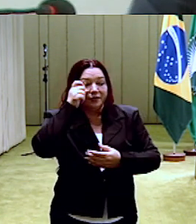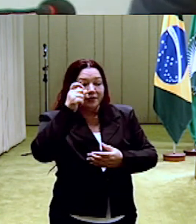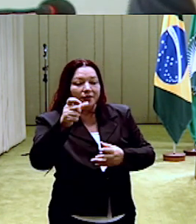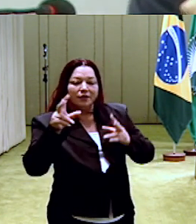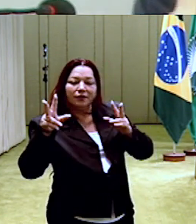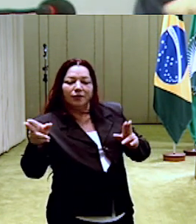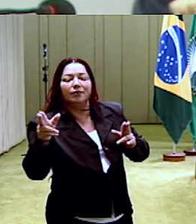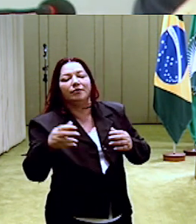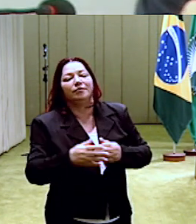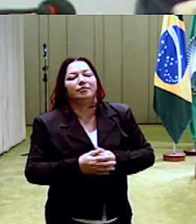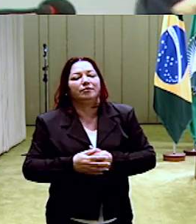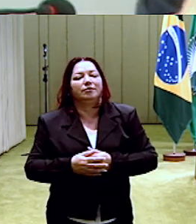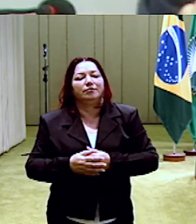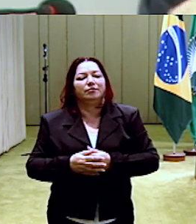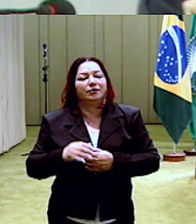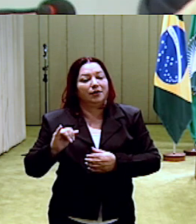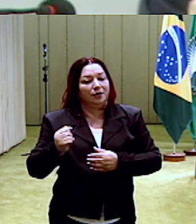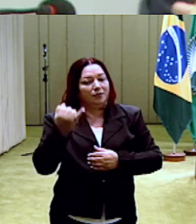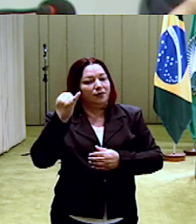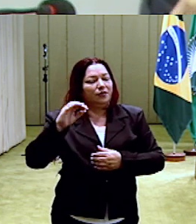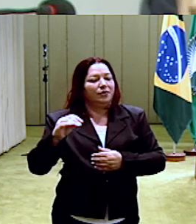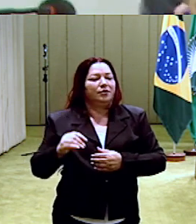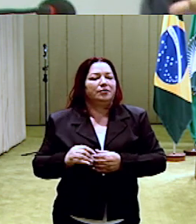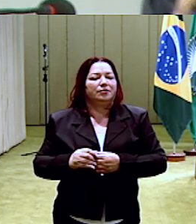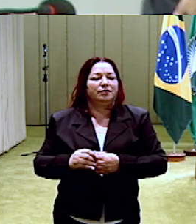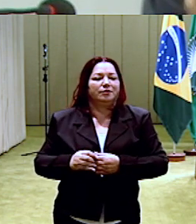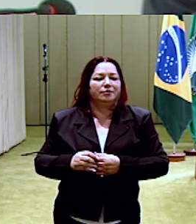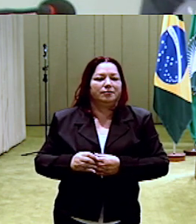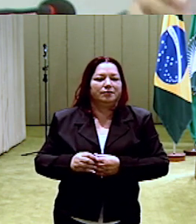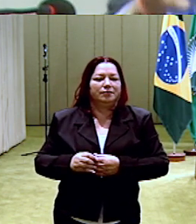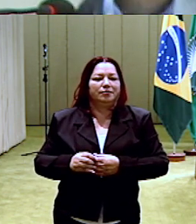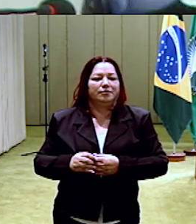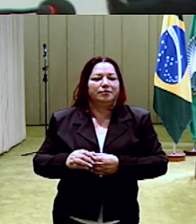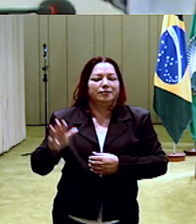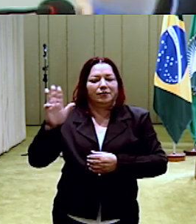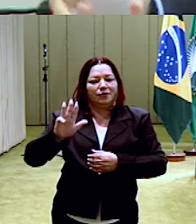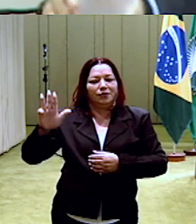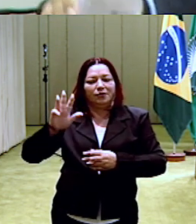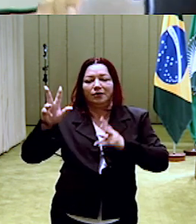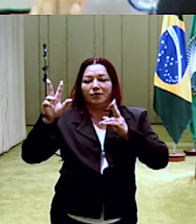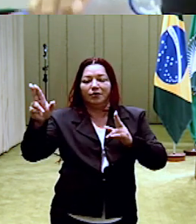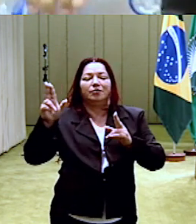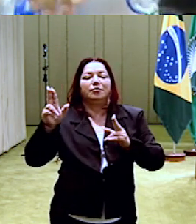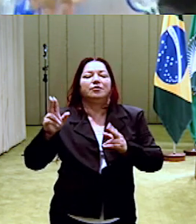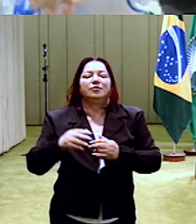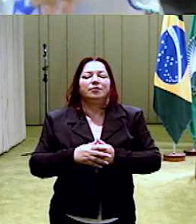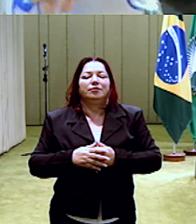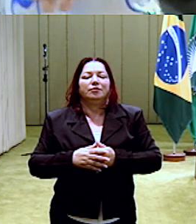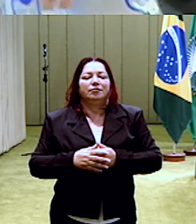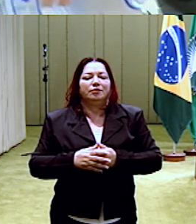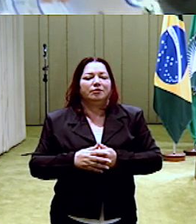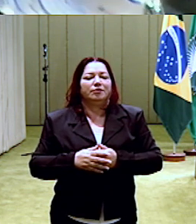interesses. Então, aproveito a oportunidade para fazer eco à fala do presidente da República, Luiz Inácio Lula da